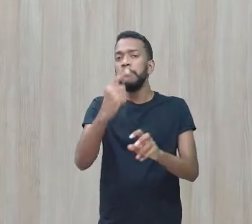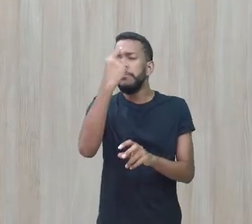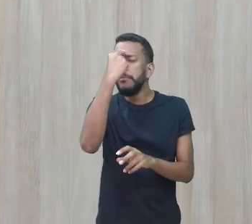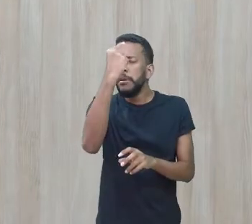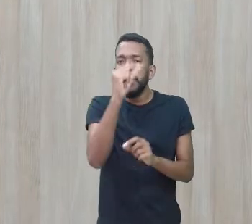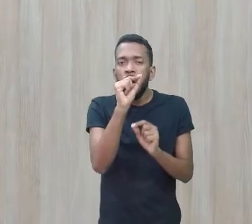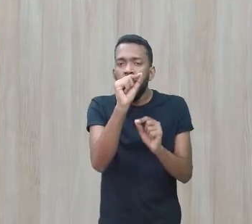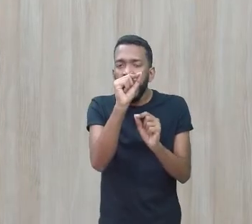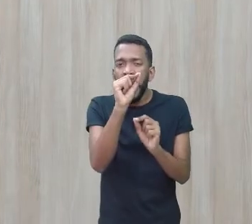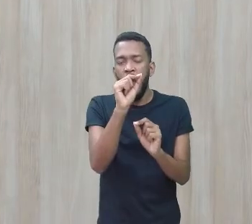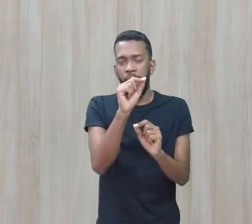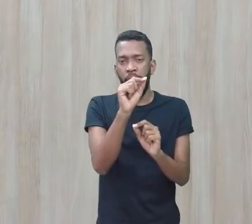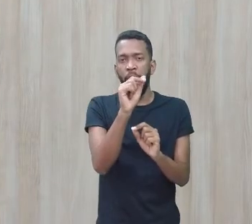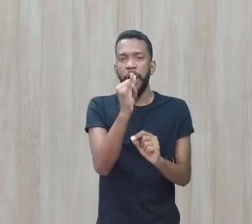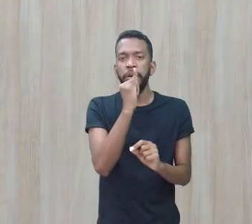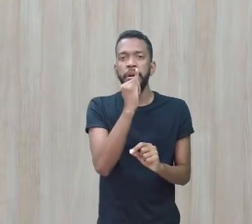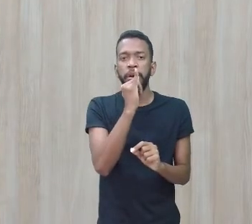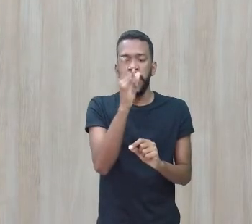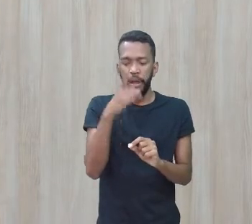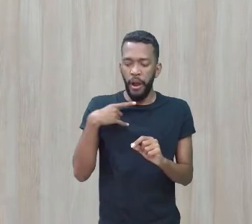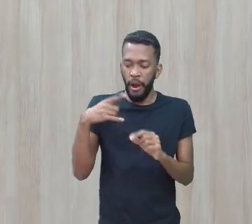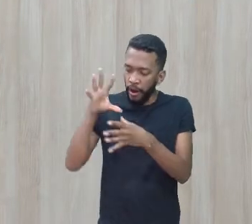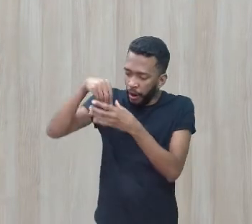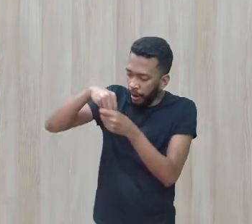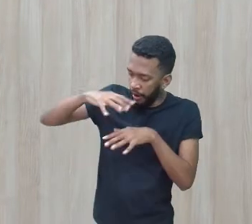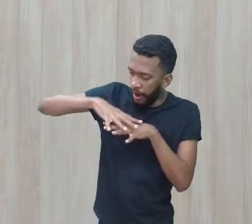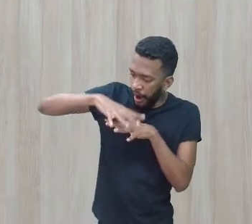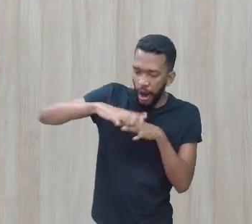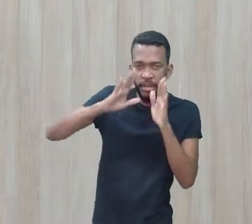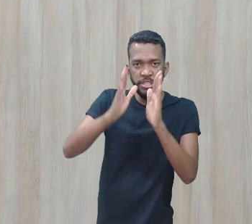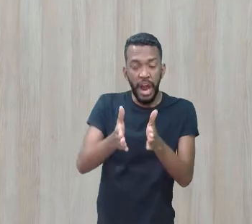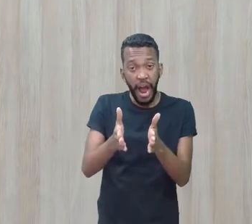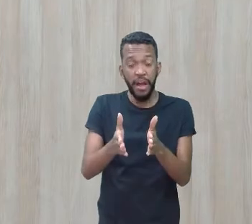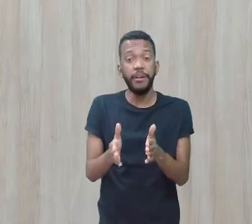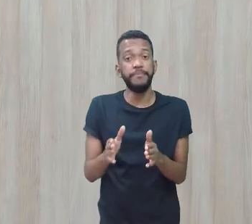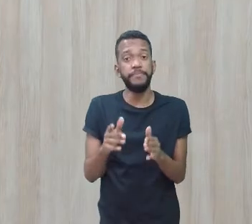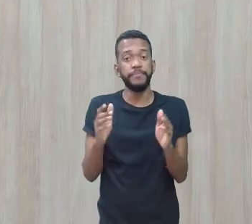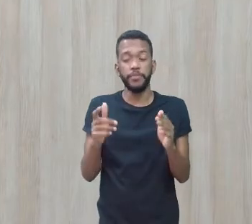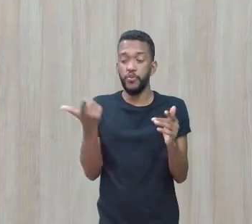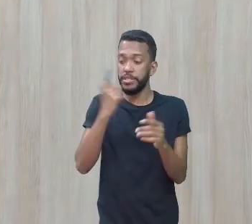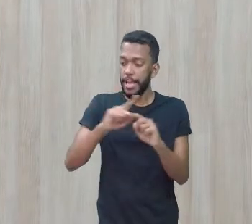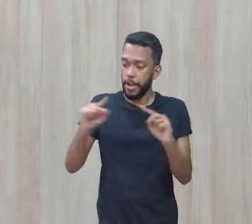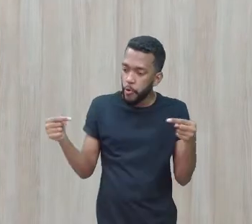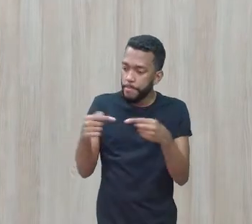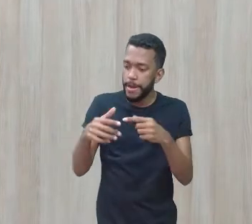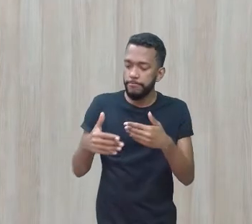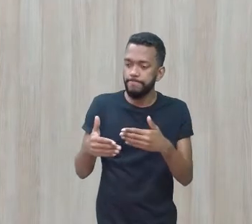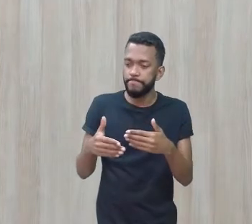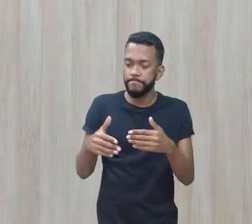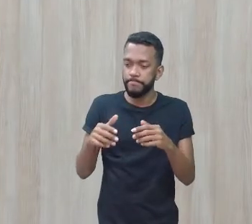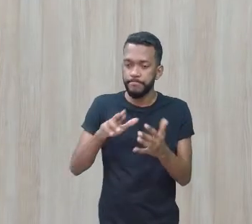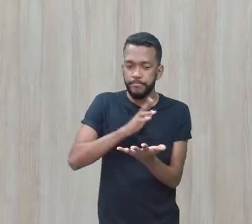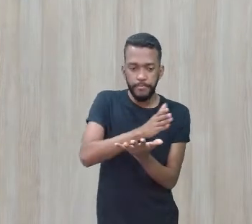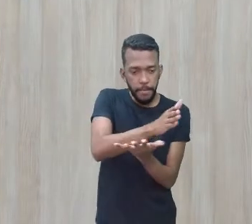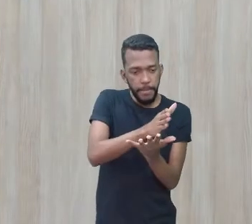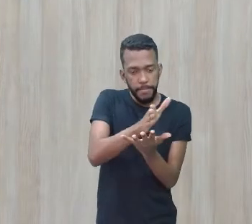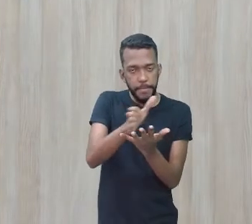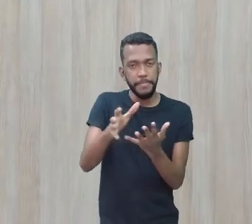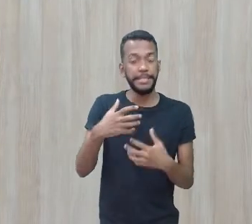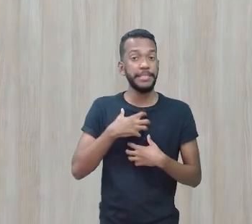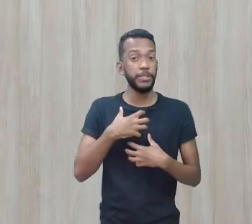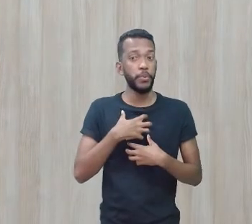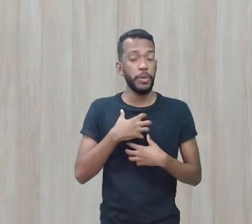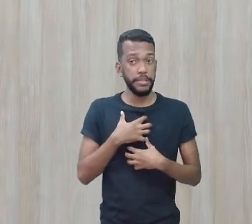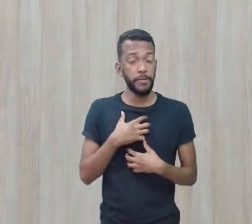fração é uma representação matemática que serve para várias situações. Então, aqui eu vou apresentar 4